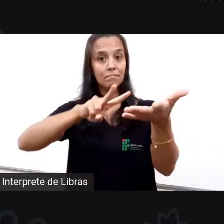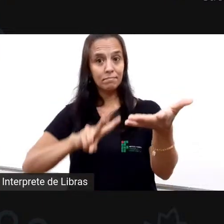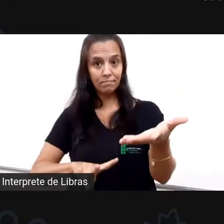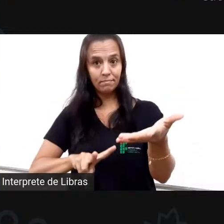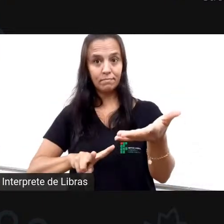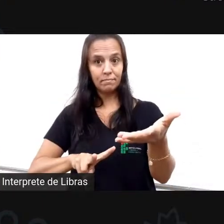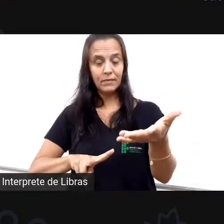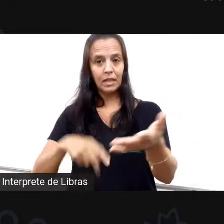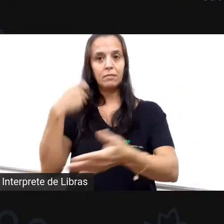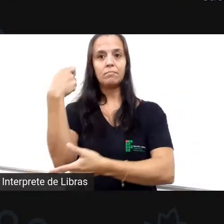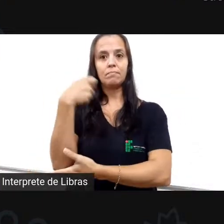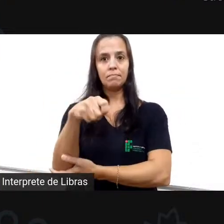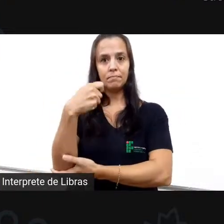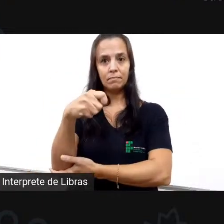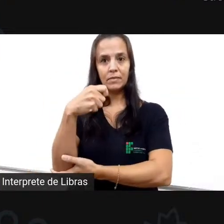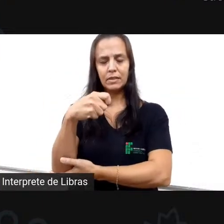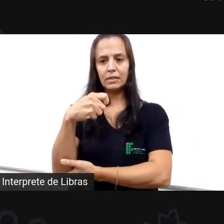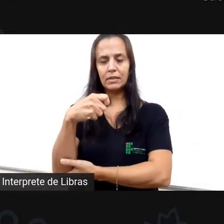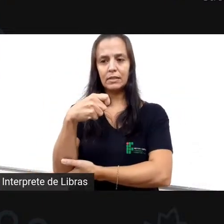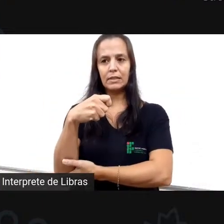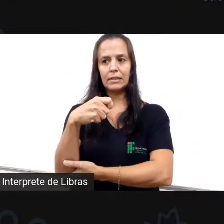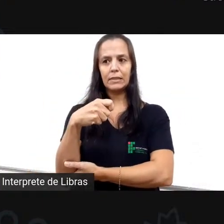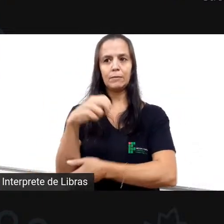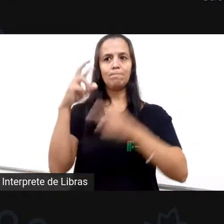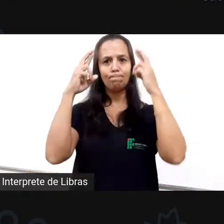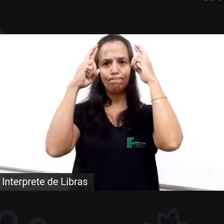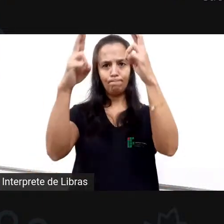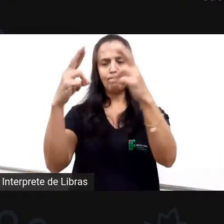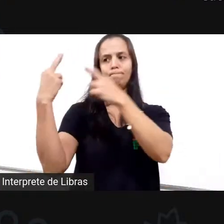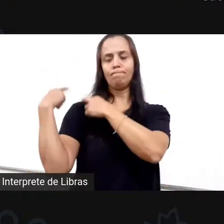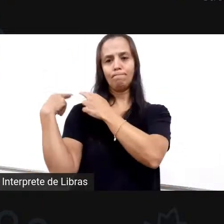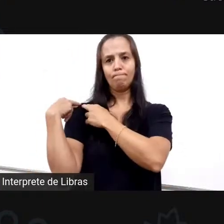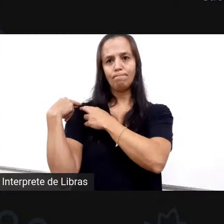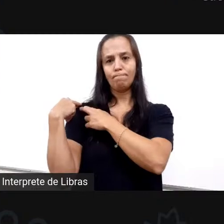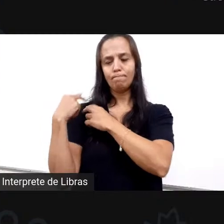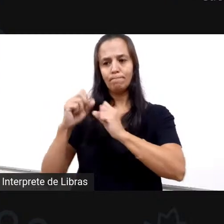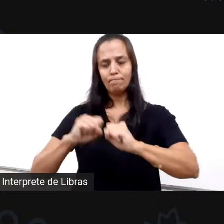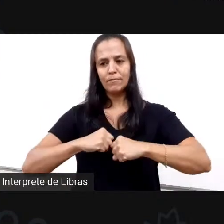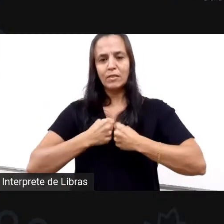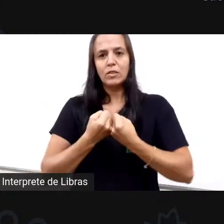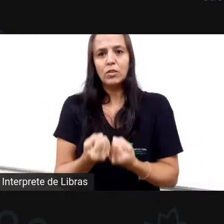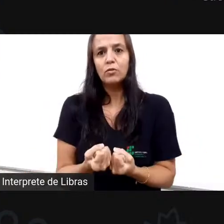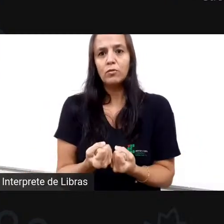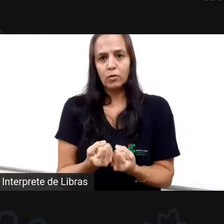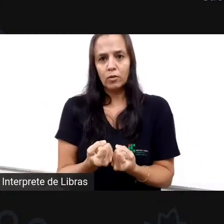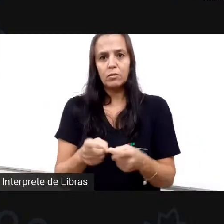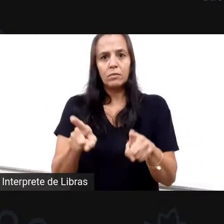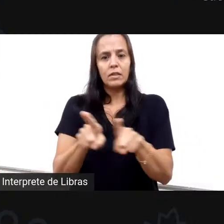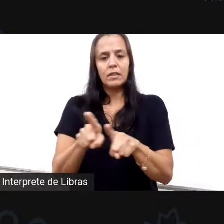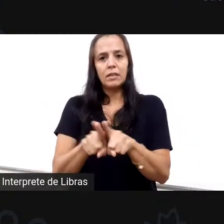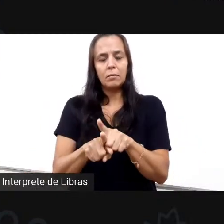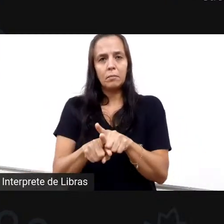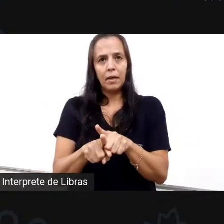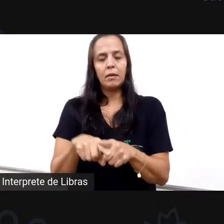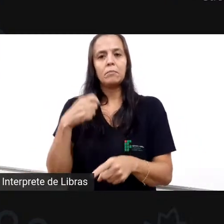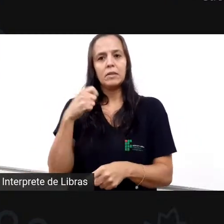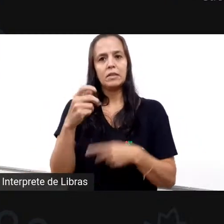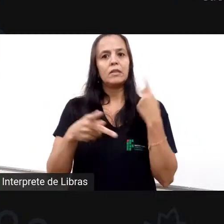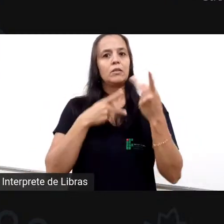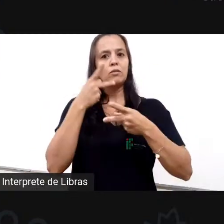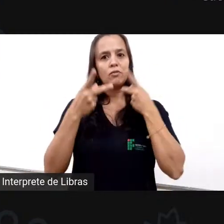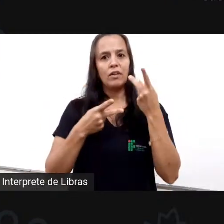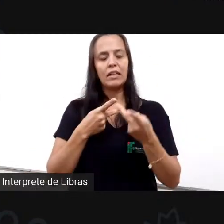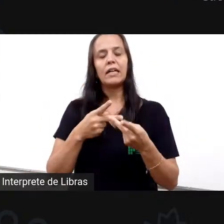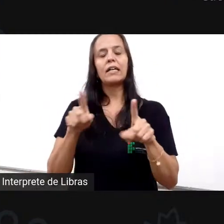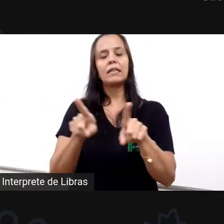Foi preciso muita disciplina, dedicação. E nessa ocasião, não podemos deixar de